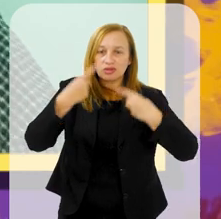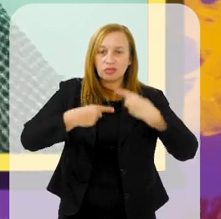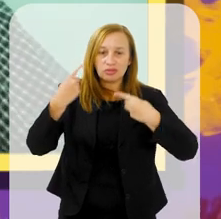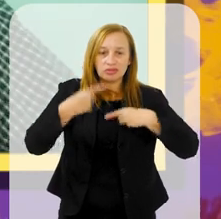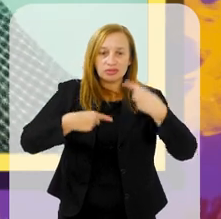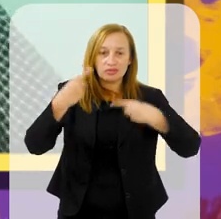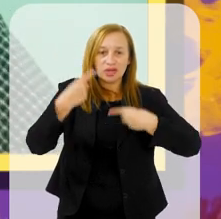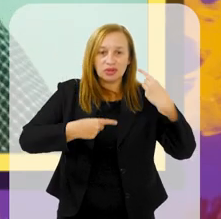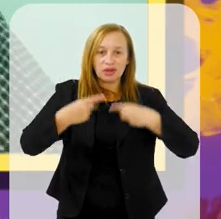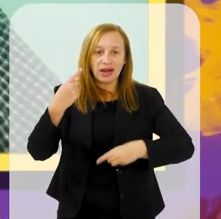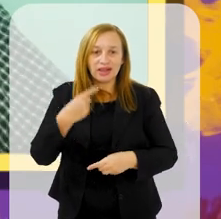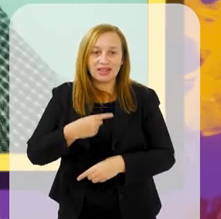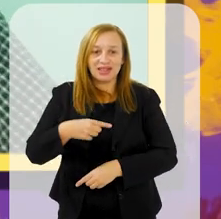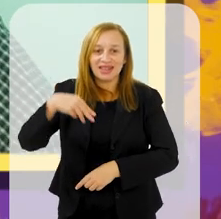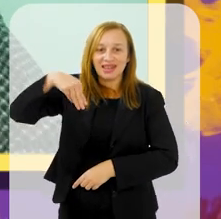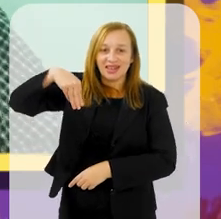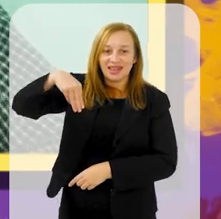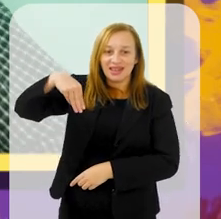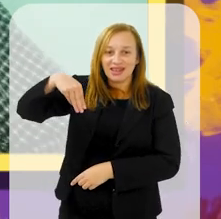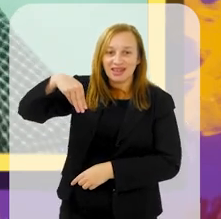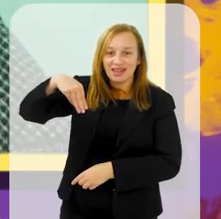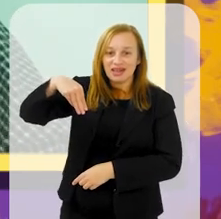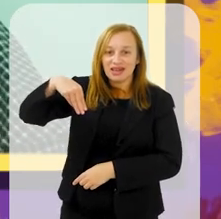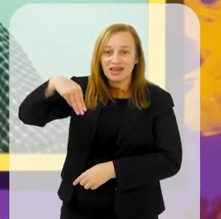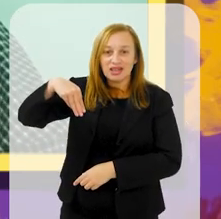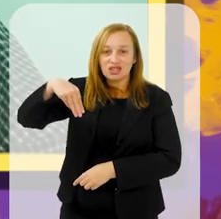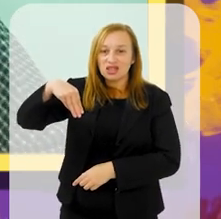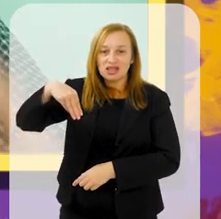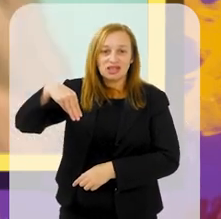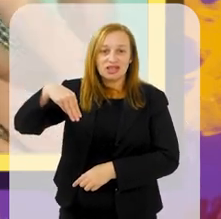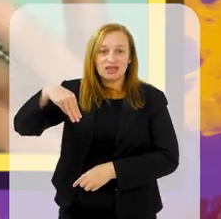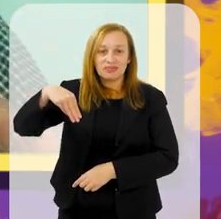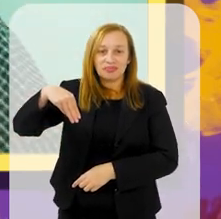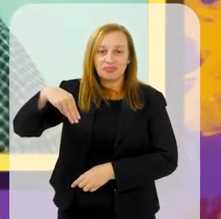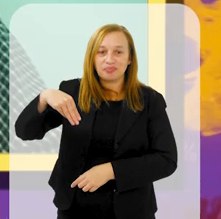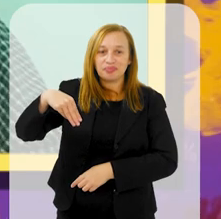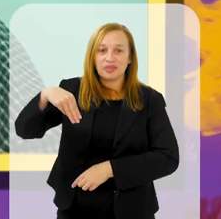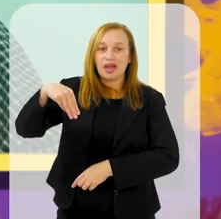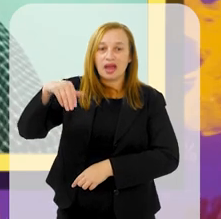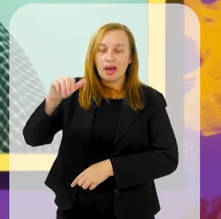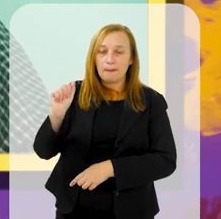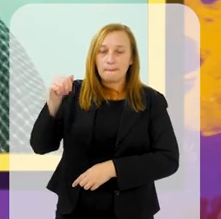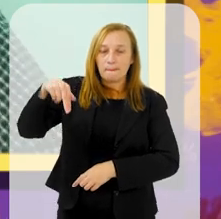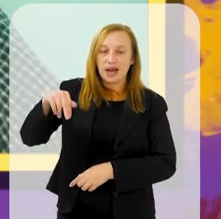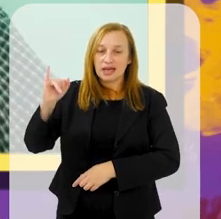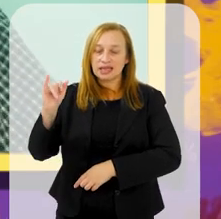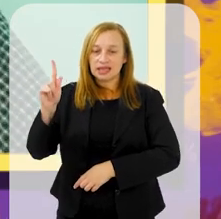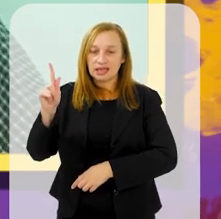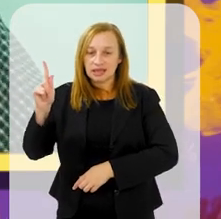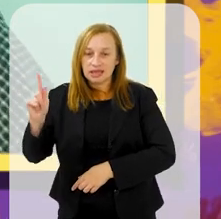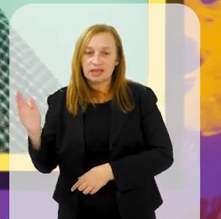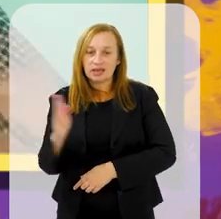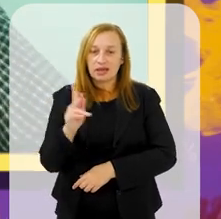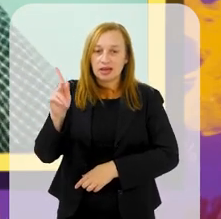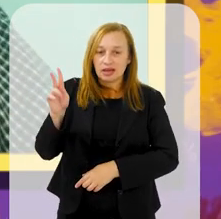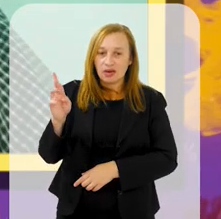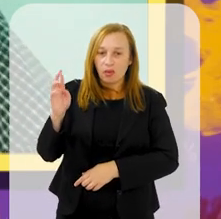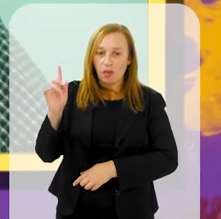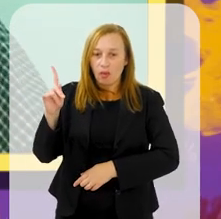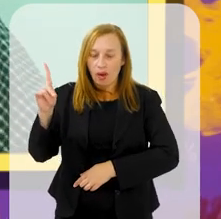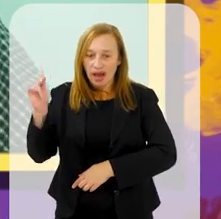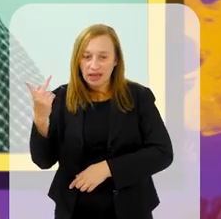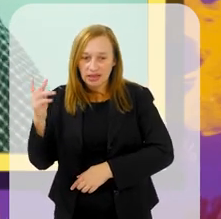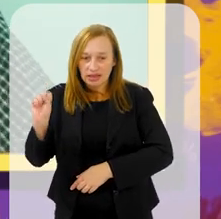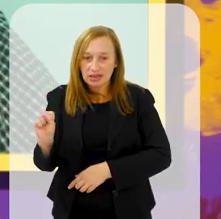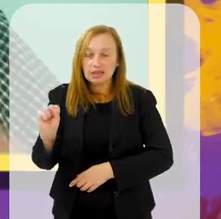exemplo, uma tabela de campeonato brasileiro com esses times jogando? É claro que 2 deles vão estar jogando no Rio de Janeiro. Confronto de